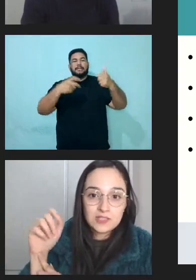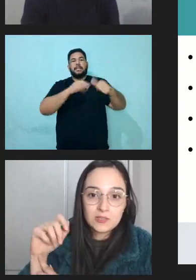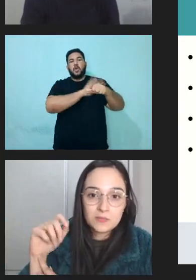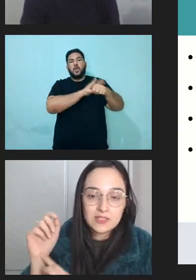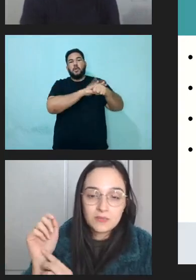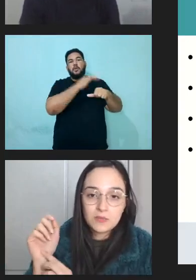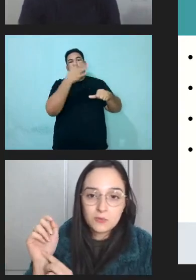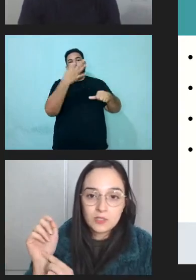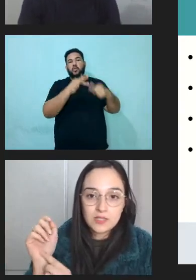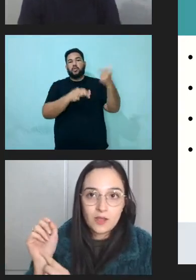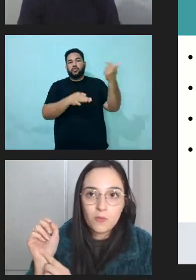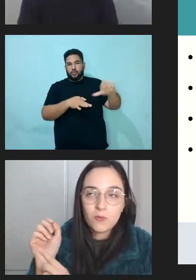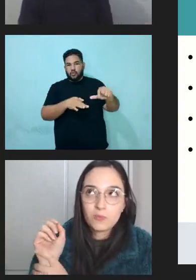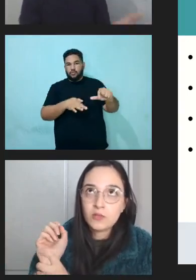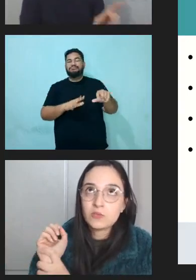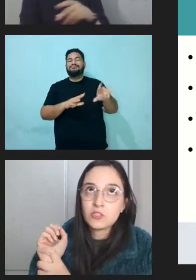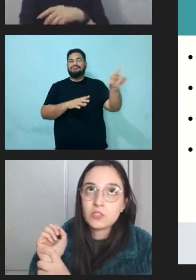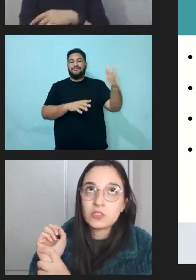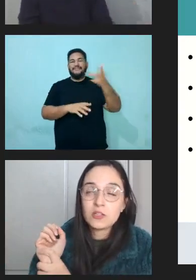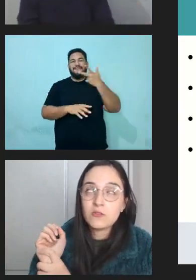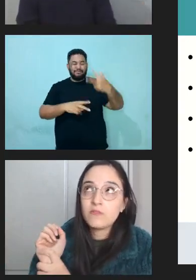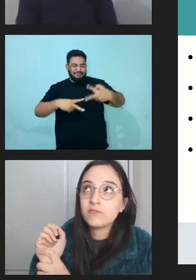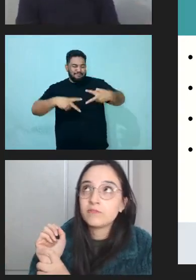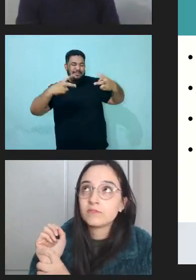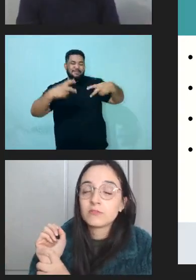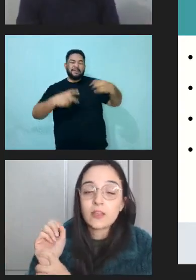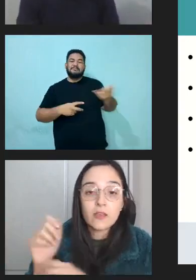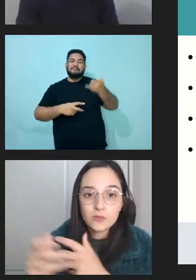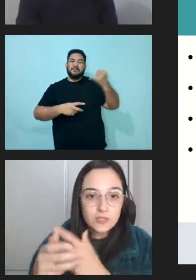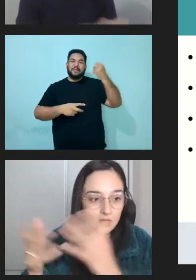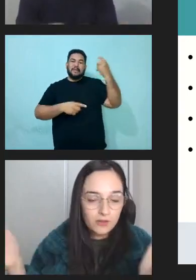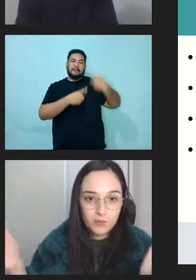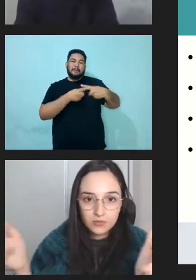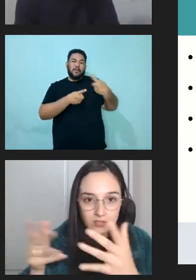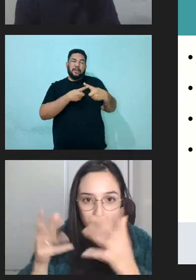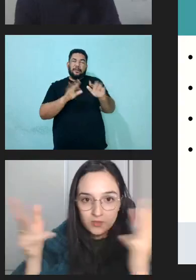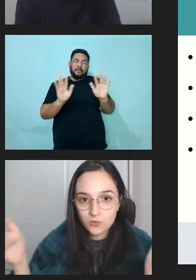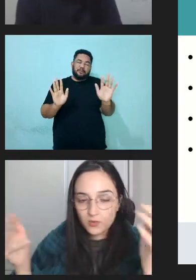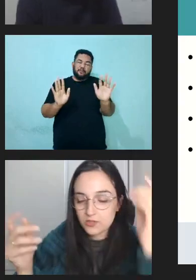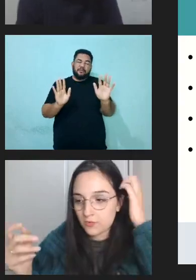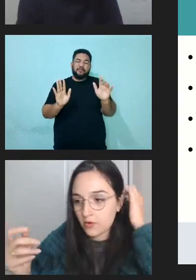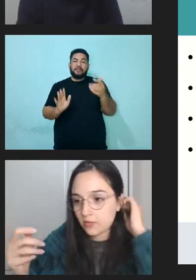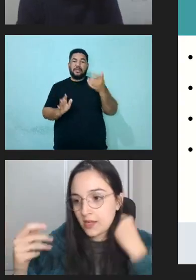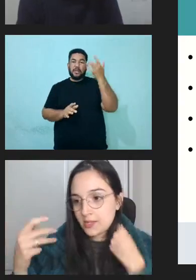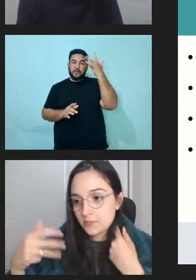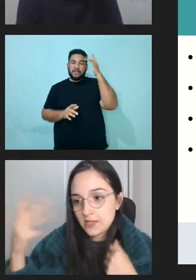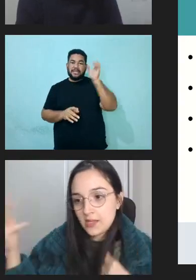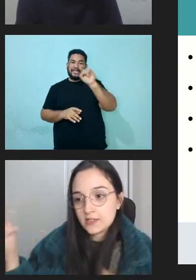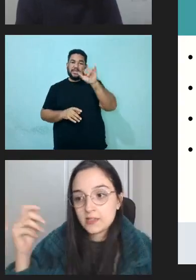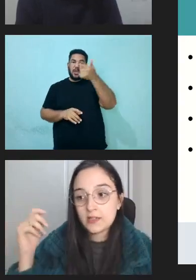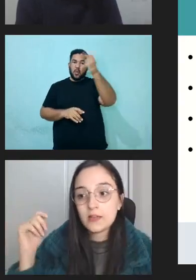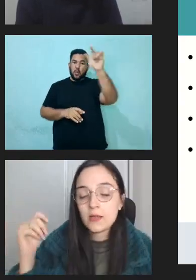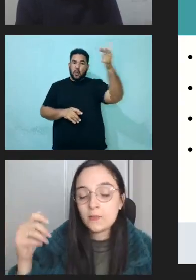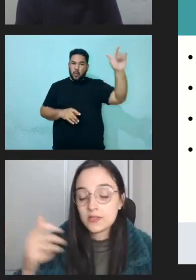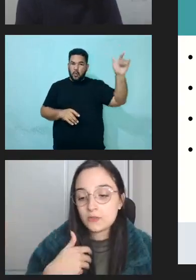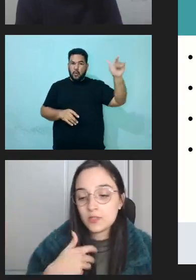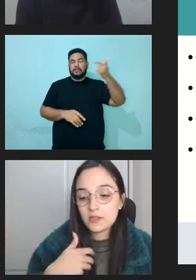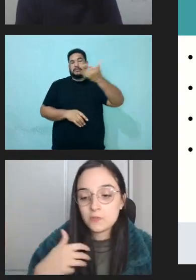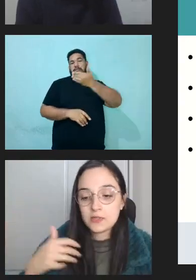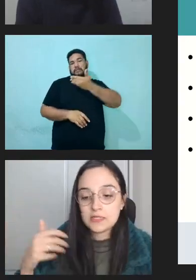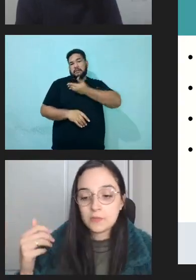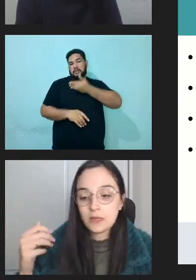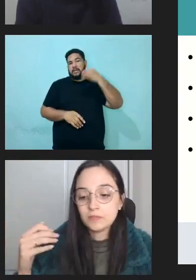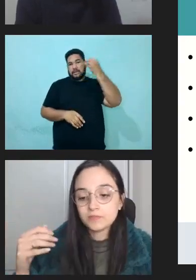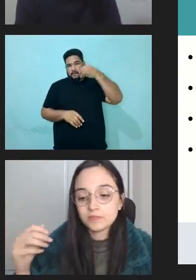tem que se perceber, porque é um movimento que a gente não. Eu não sei, né, outras pessoas, qual que é a experiência, né, mas eu tenho que